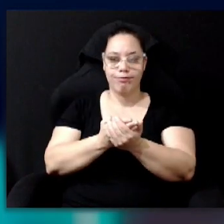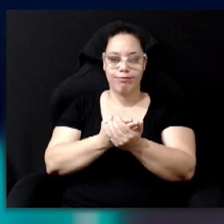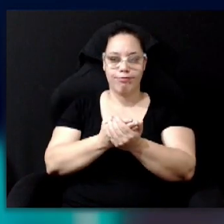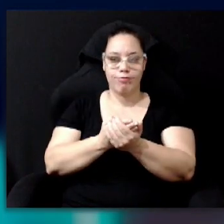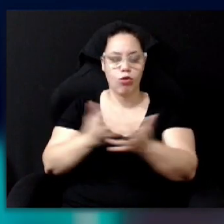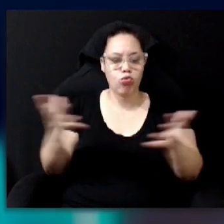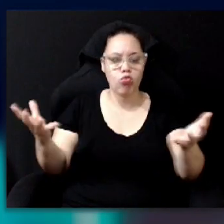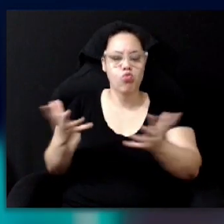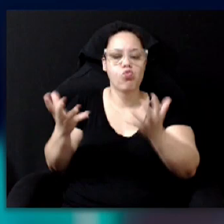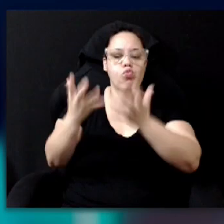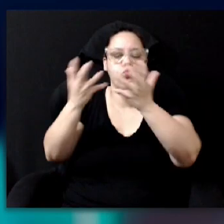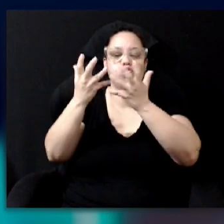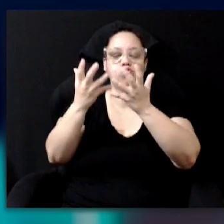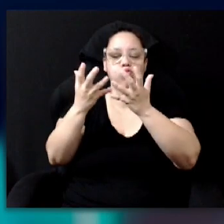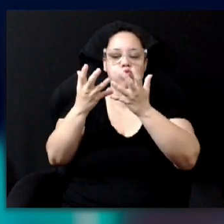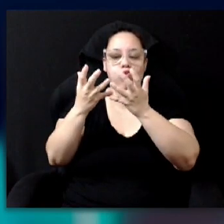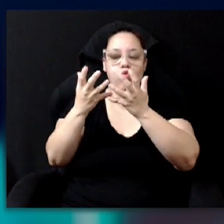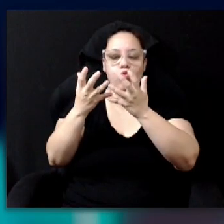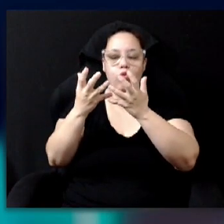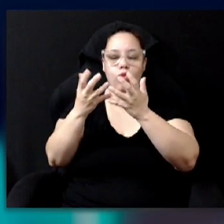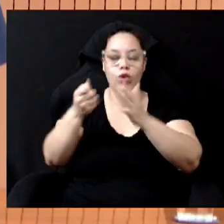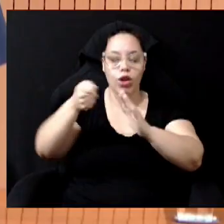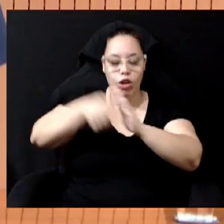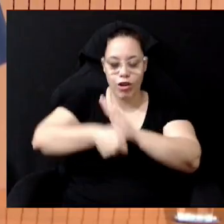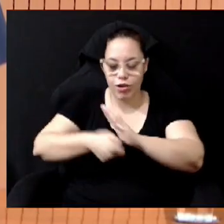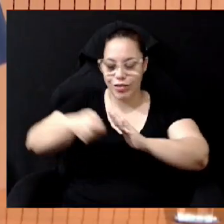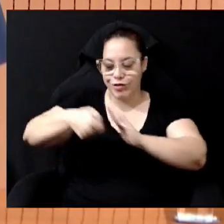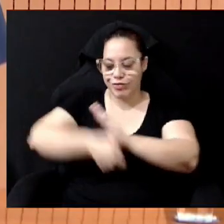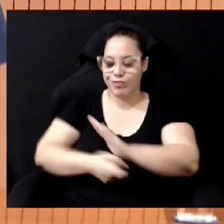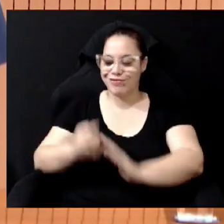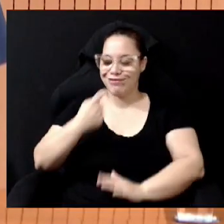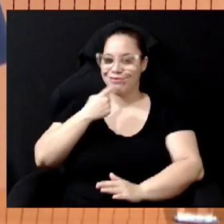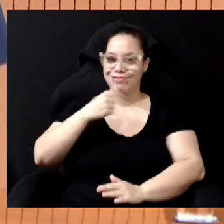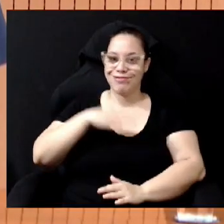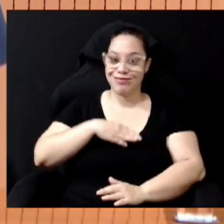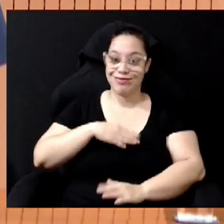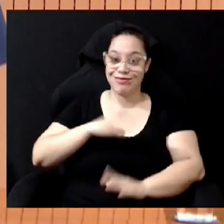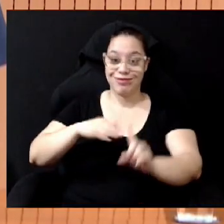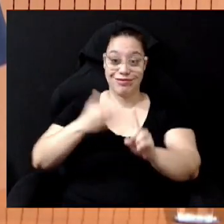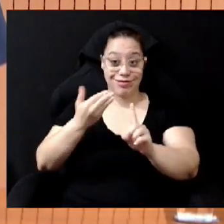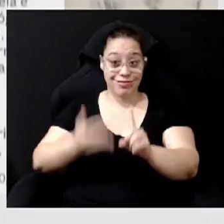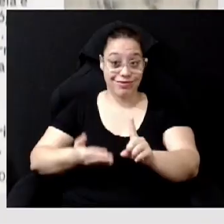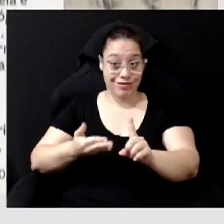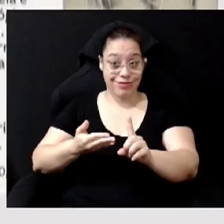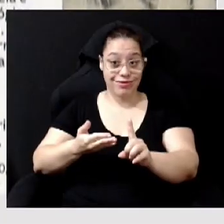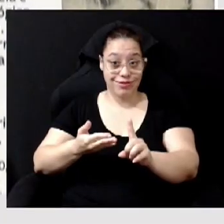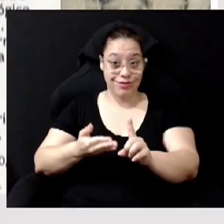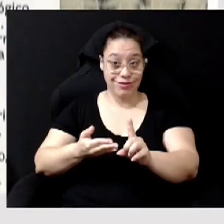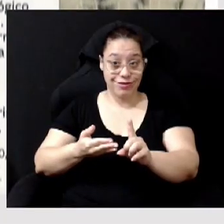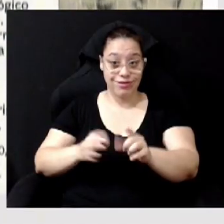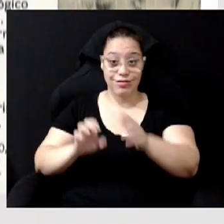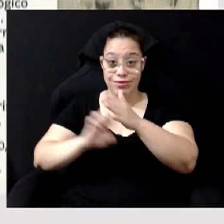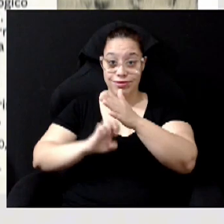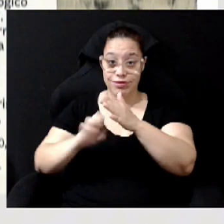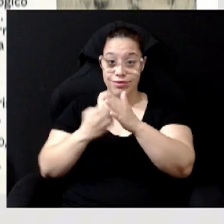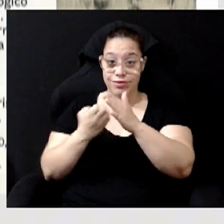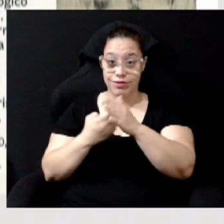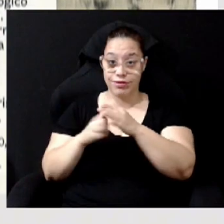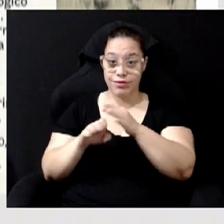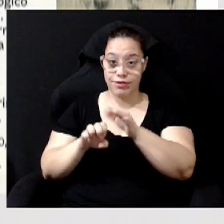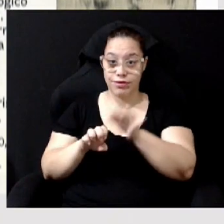você invista mais na nossa cidade de Campinas. A honraria é concedida a empresas e empresários que tenham